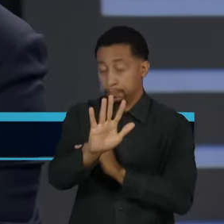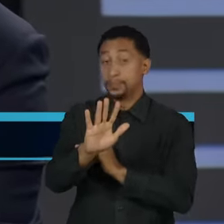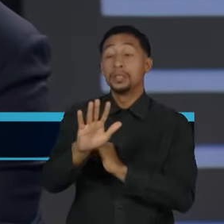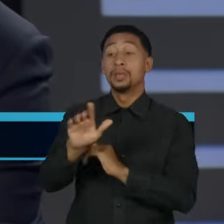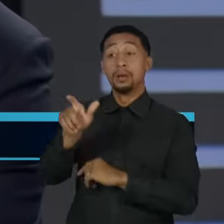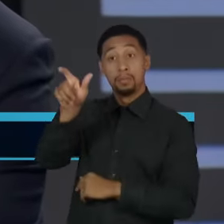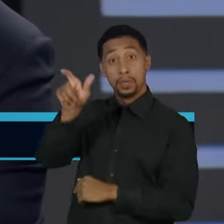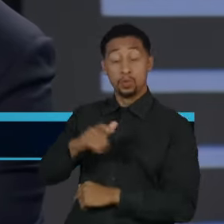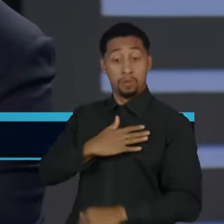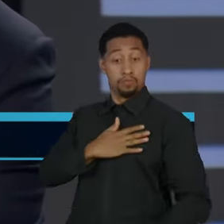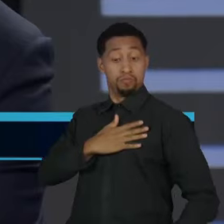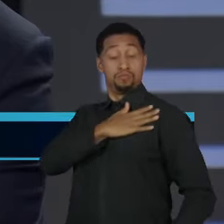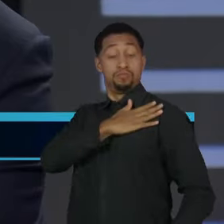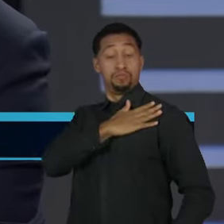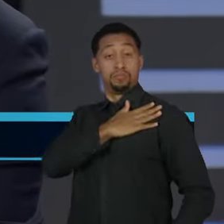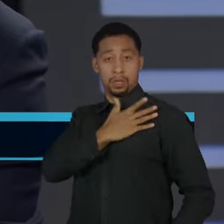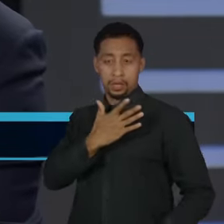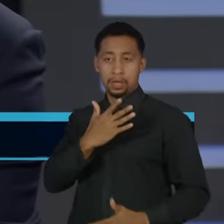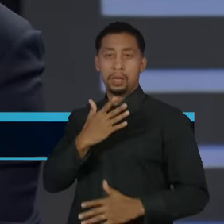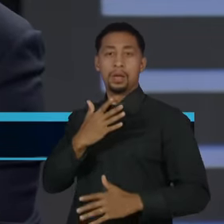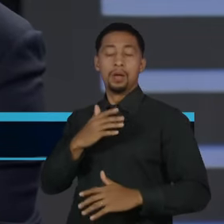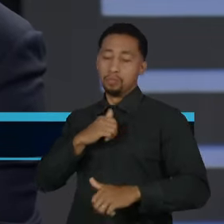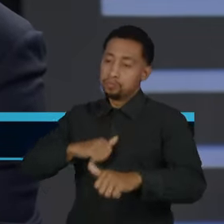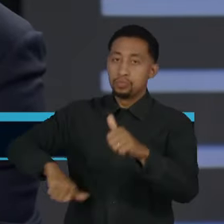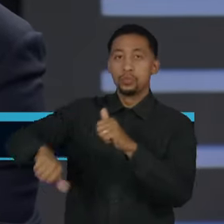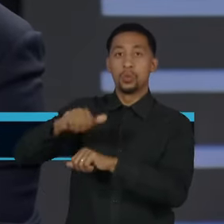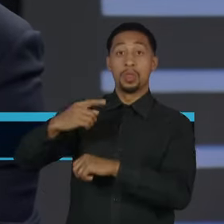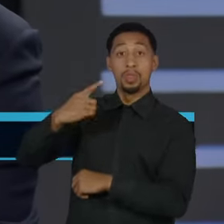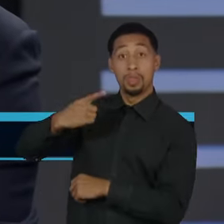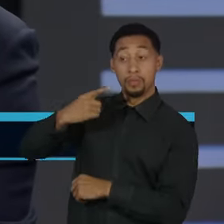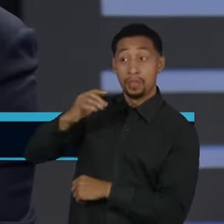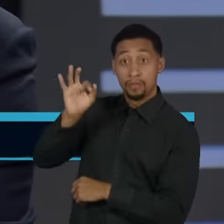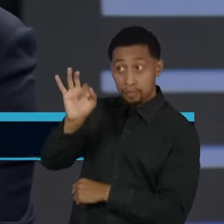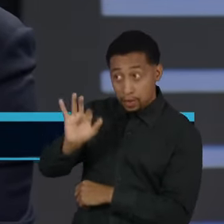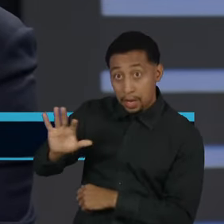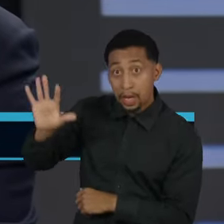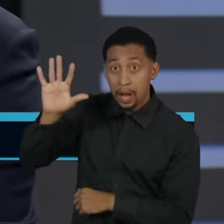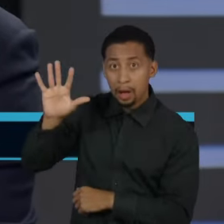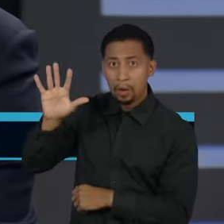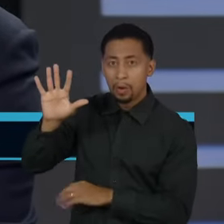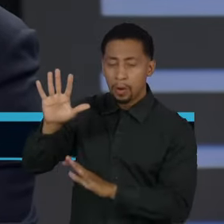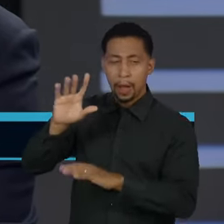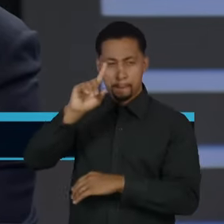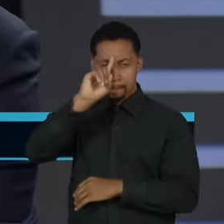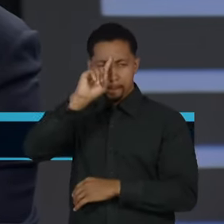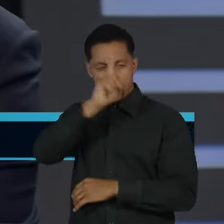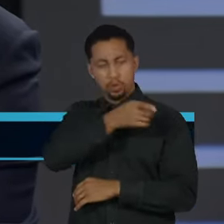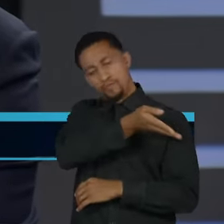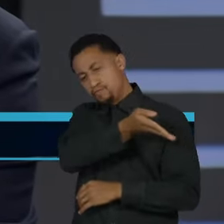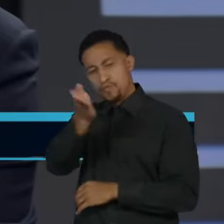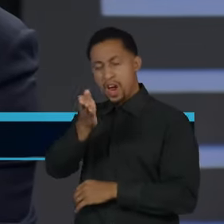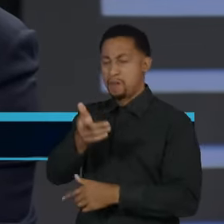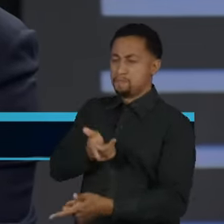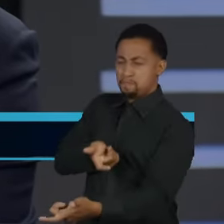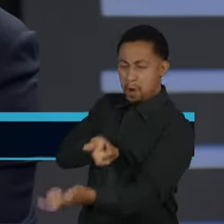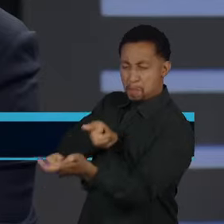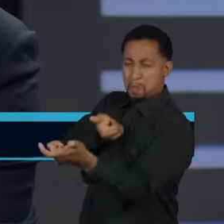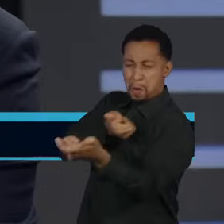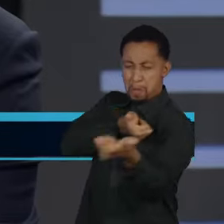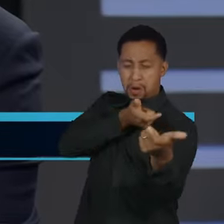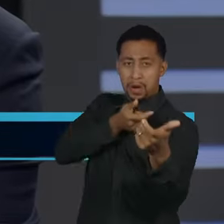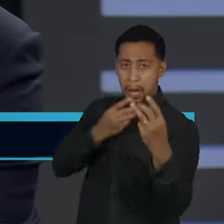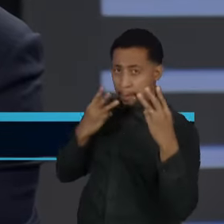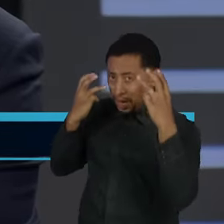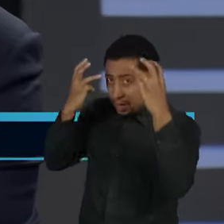Brazão, certo que é deputado federal, mas se ele efetivamente ordenou, e parece que ordenou, tudo indica que o processo está dizendo, as provas estão conduzindo para